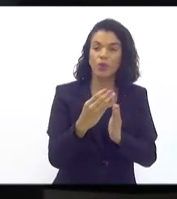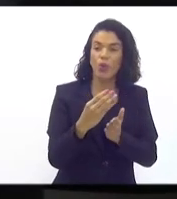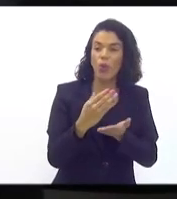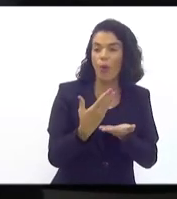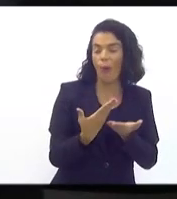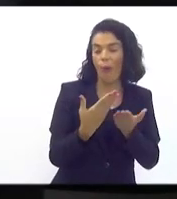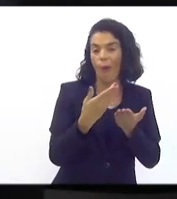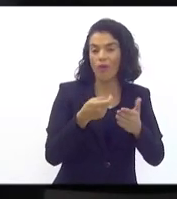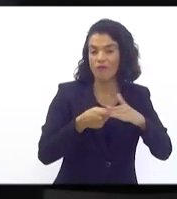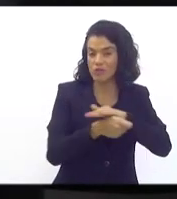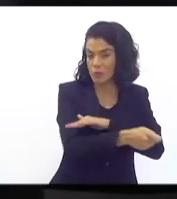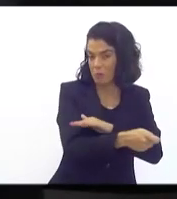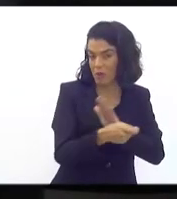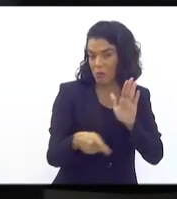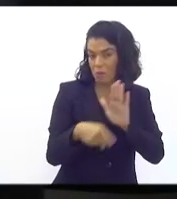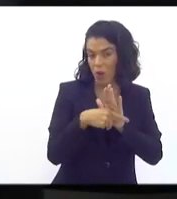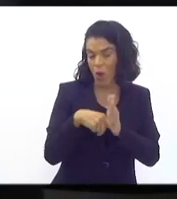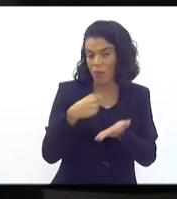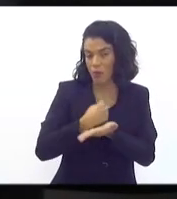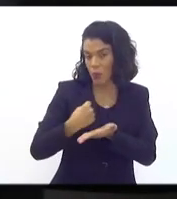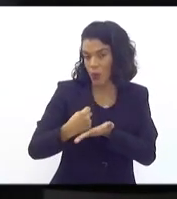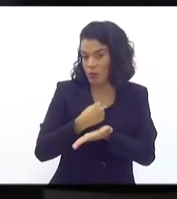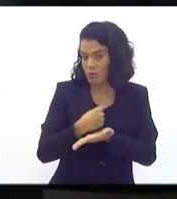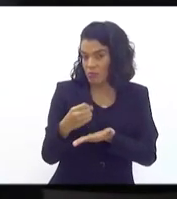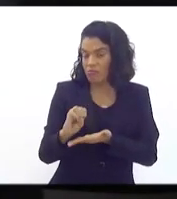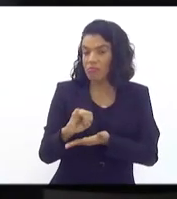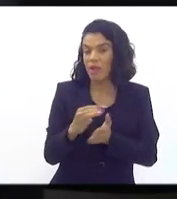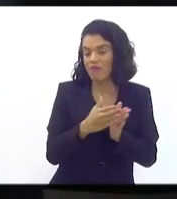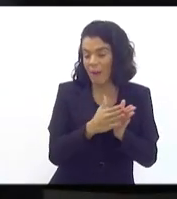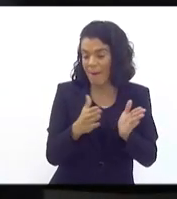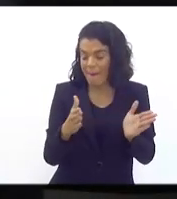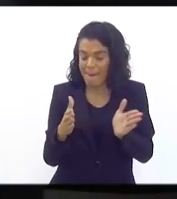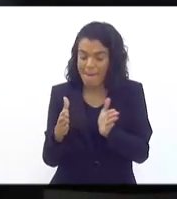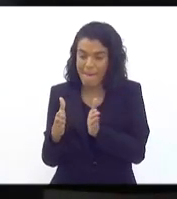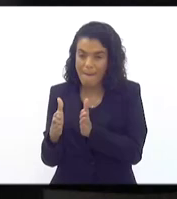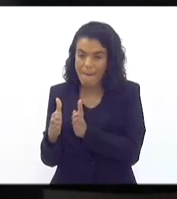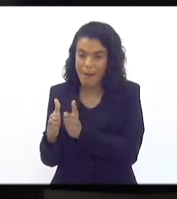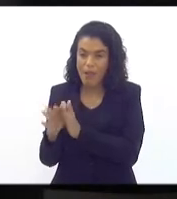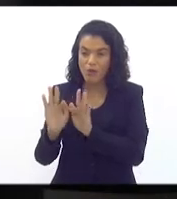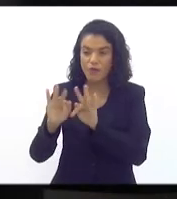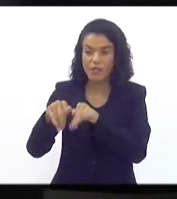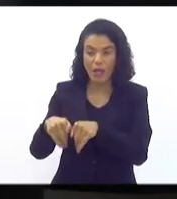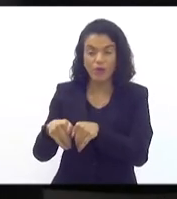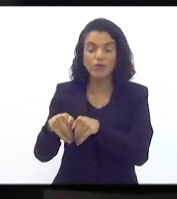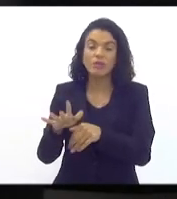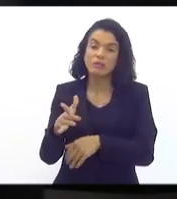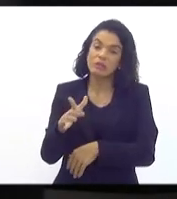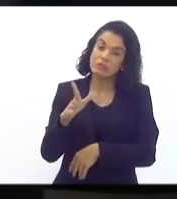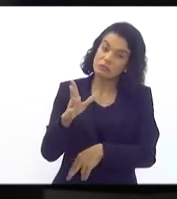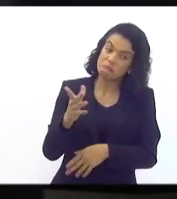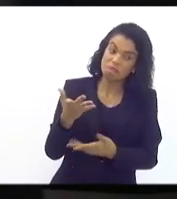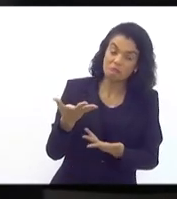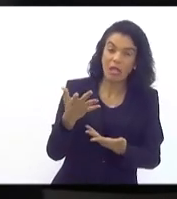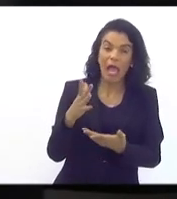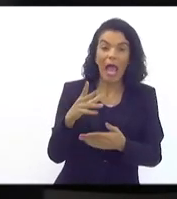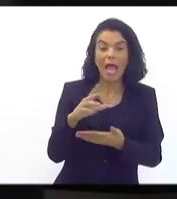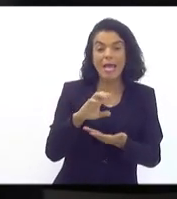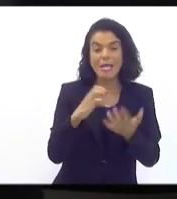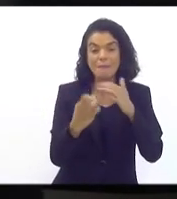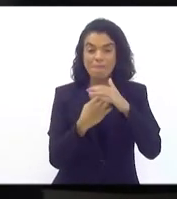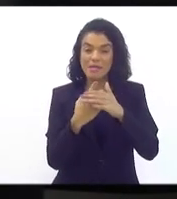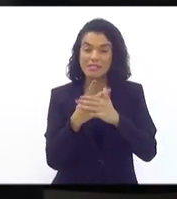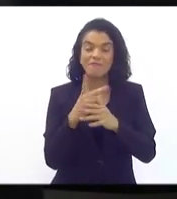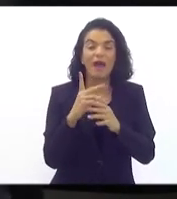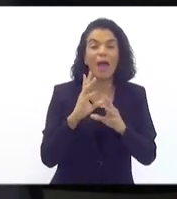seriam essas punições uma vez que vai chegando ao final do contrato né e certamente a empresa vai se esquivando disso